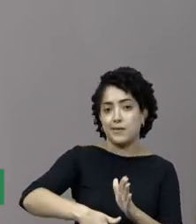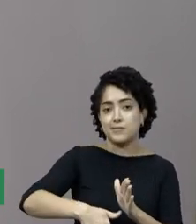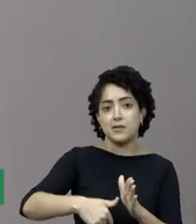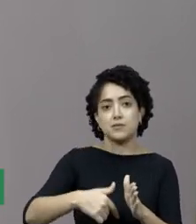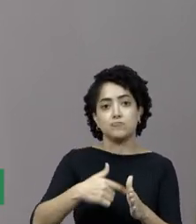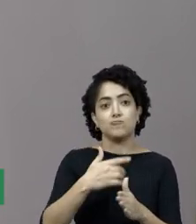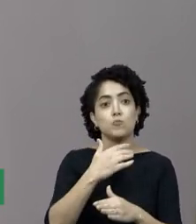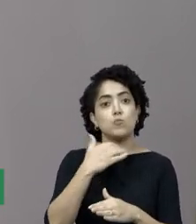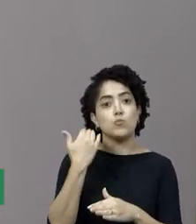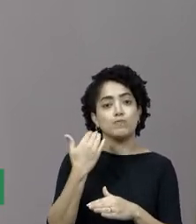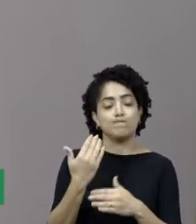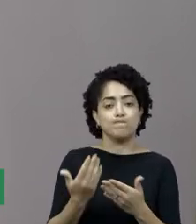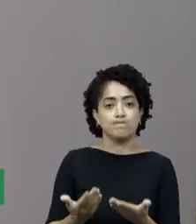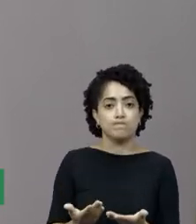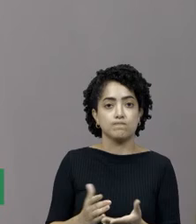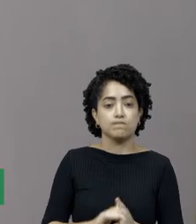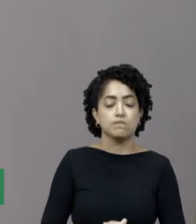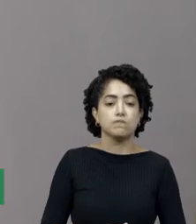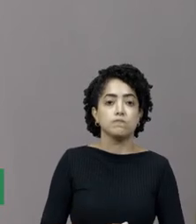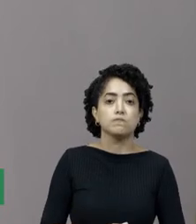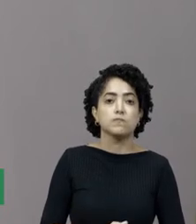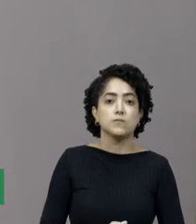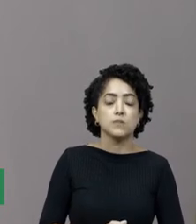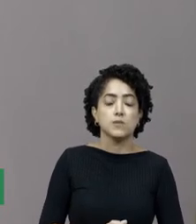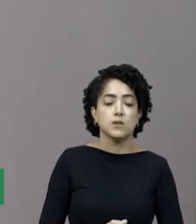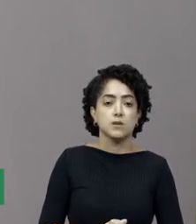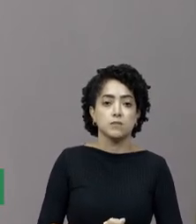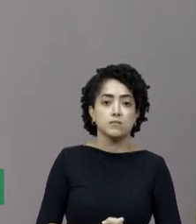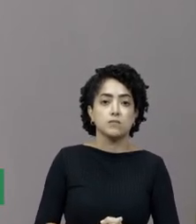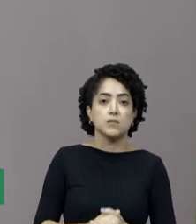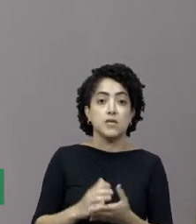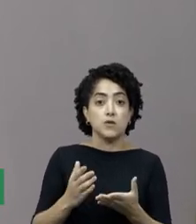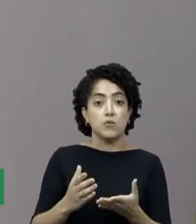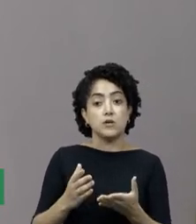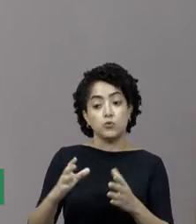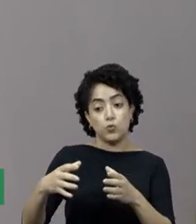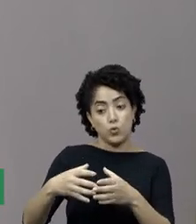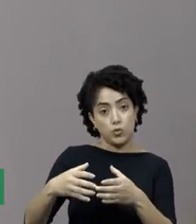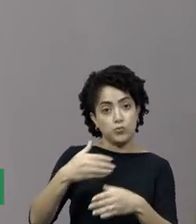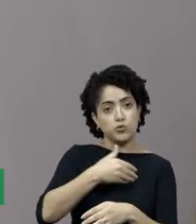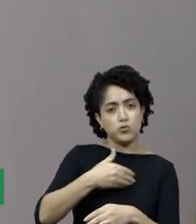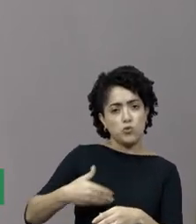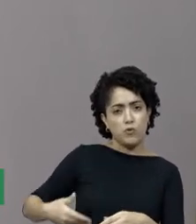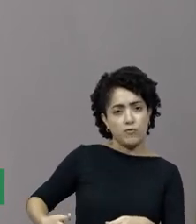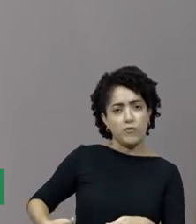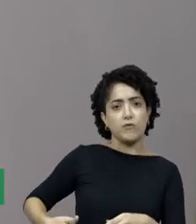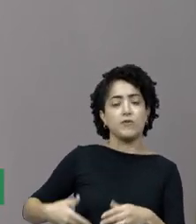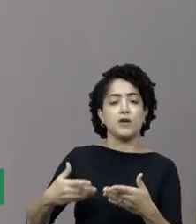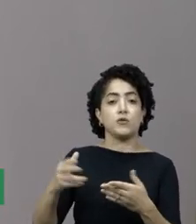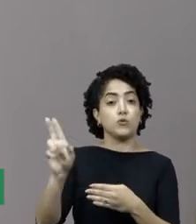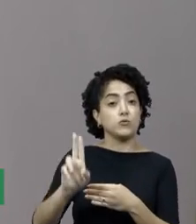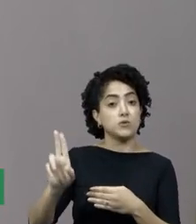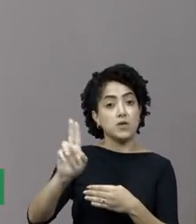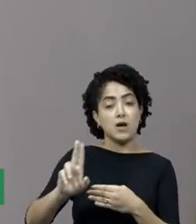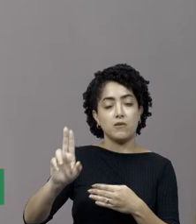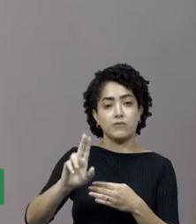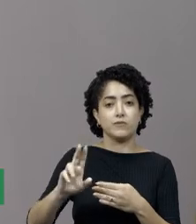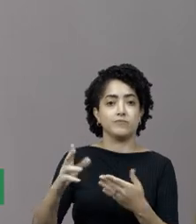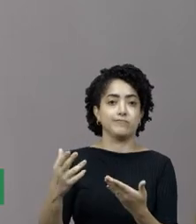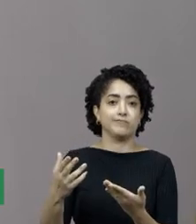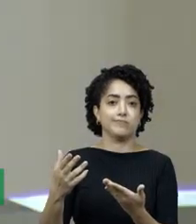Essa criança morreu, enquanto membros do governo fazem farra com os aviões.